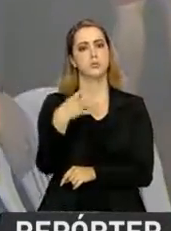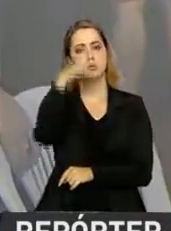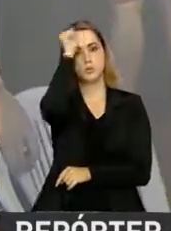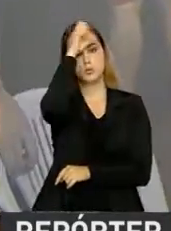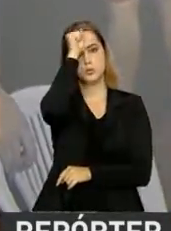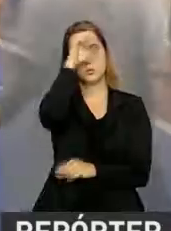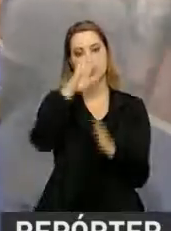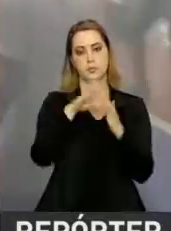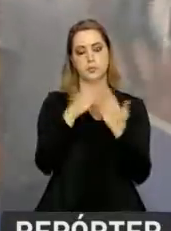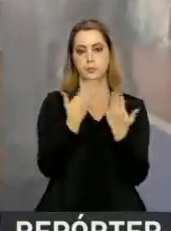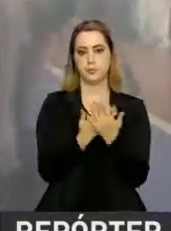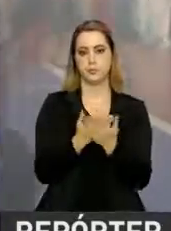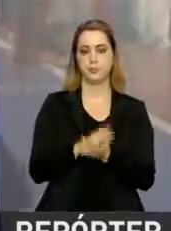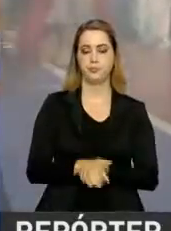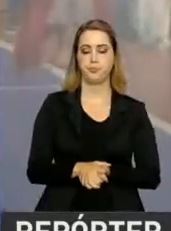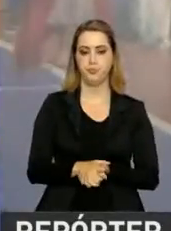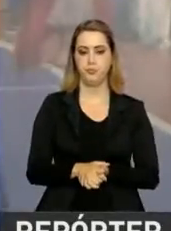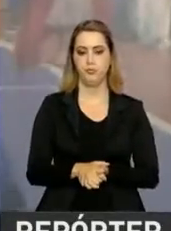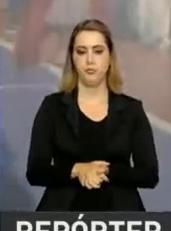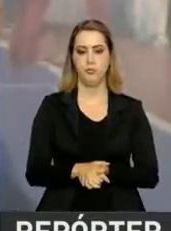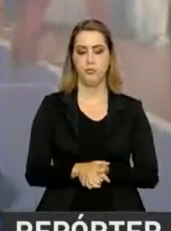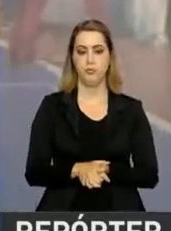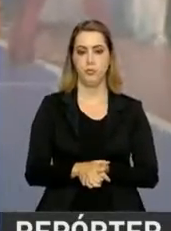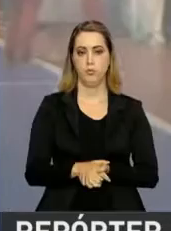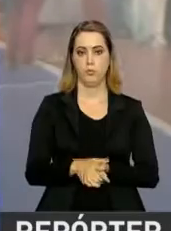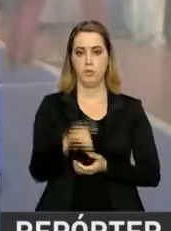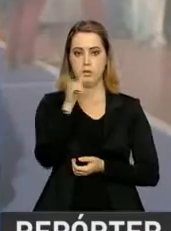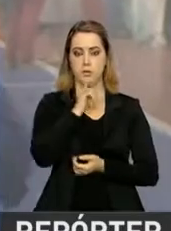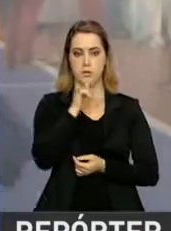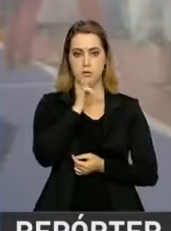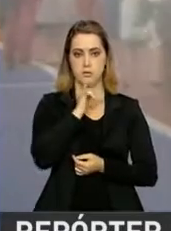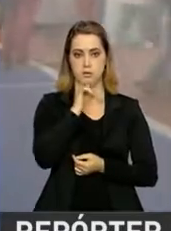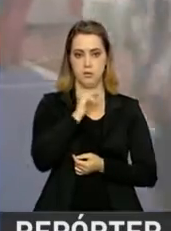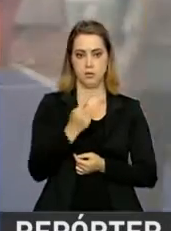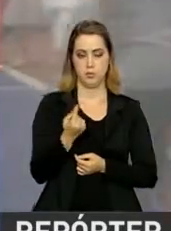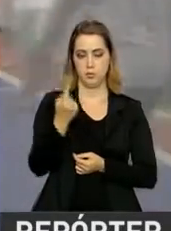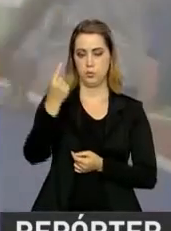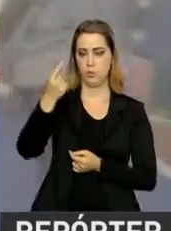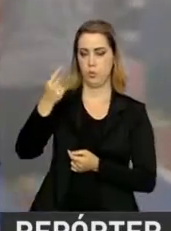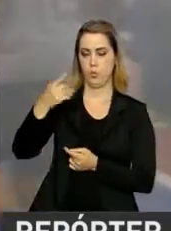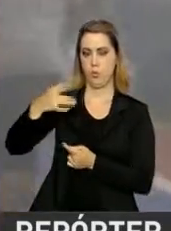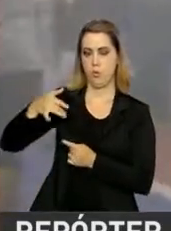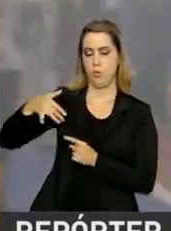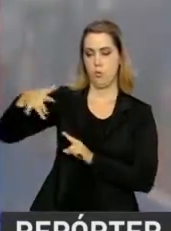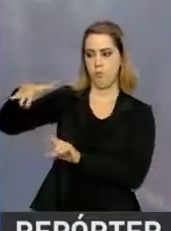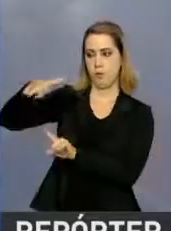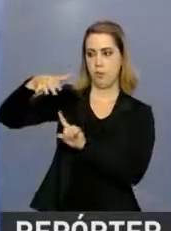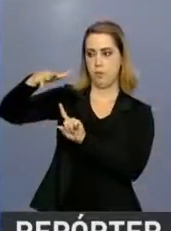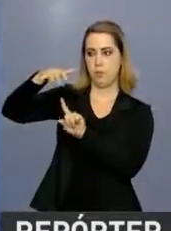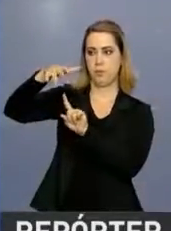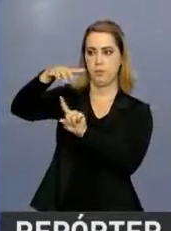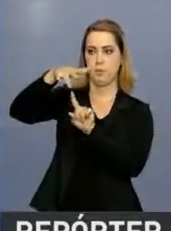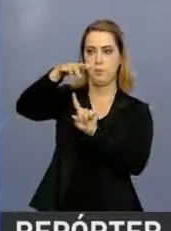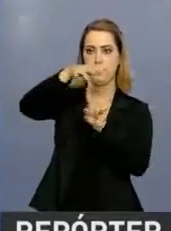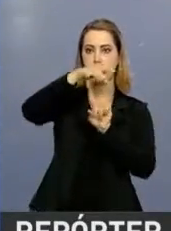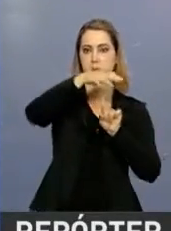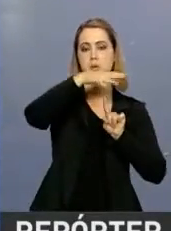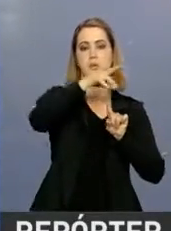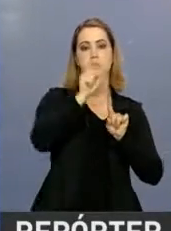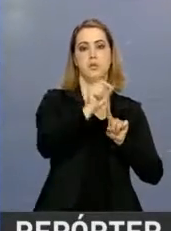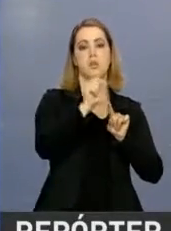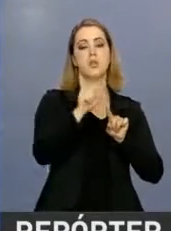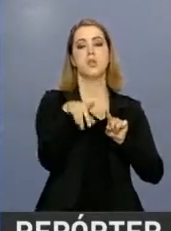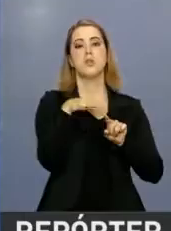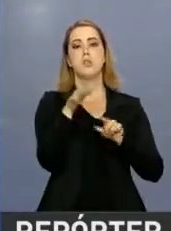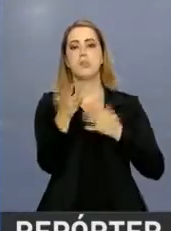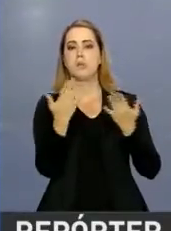em sala de aula como por exemplo um drone que simula uma irrigação numa plantação então a gente consegue unir